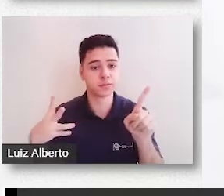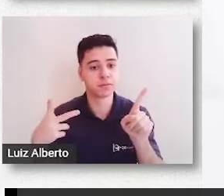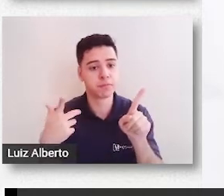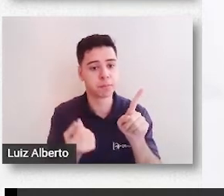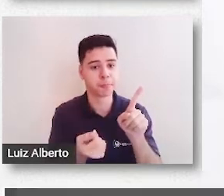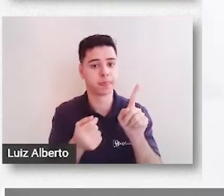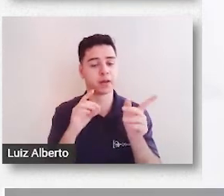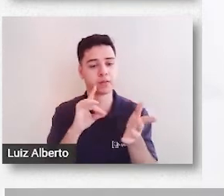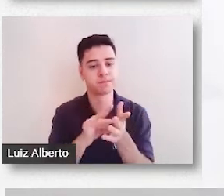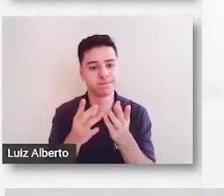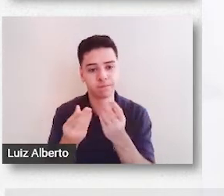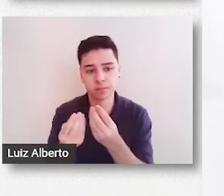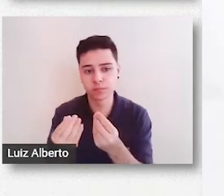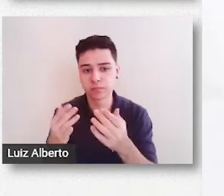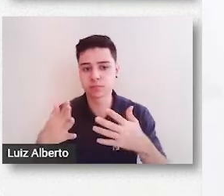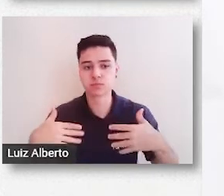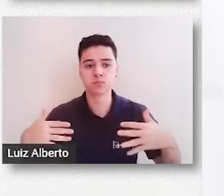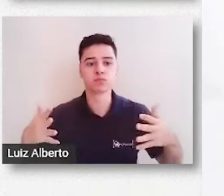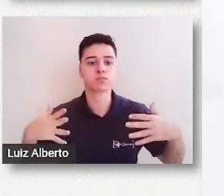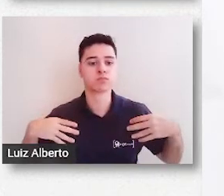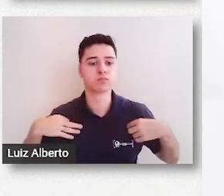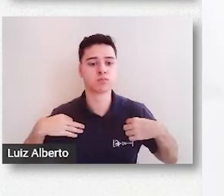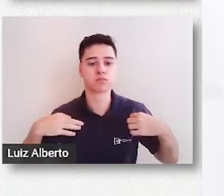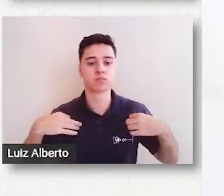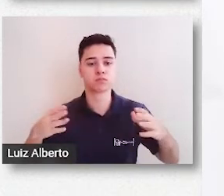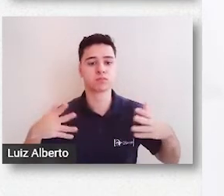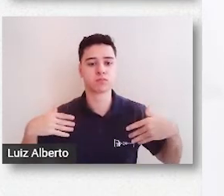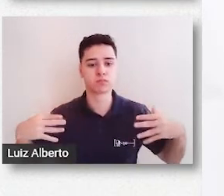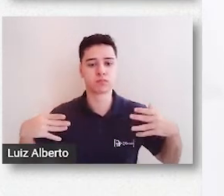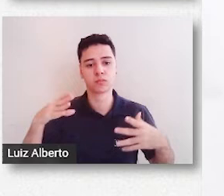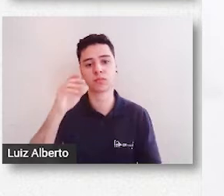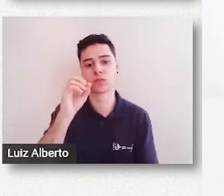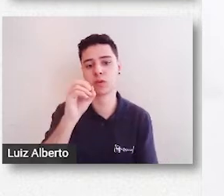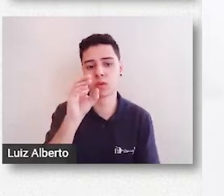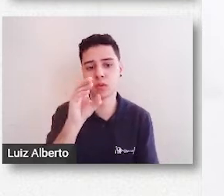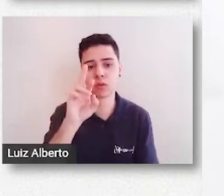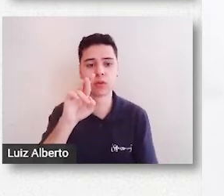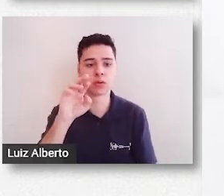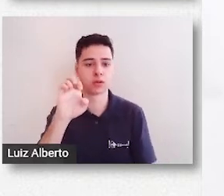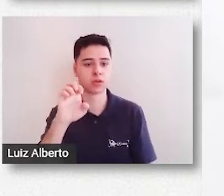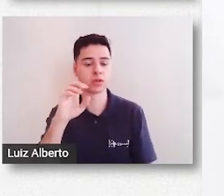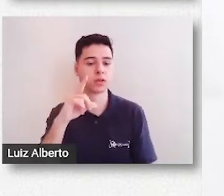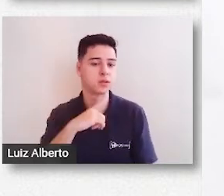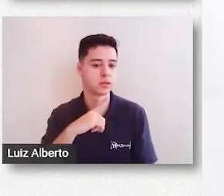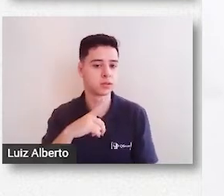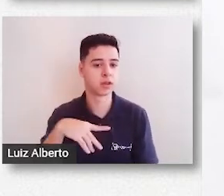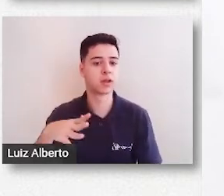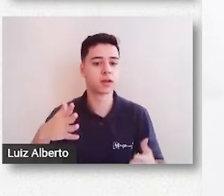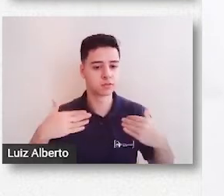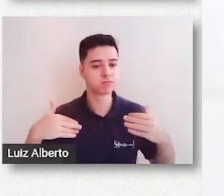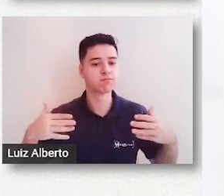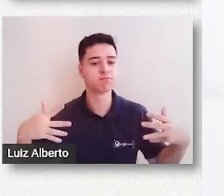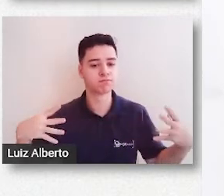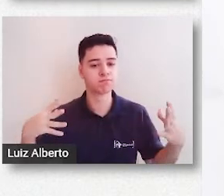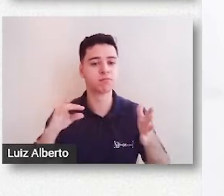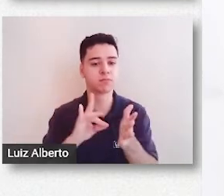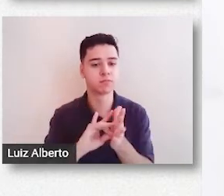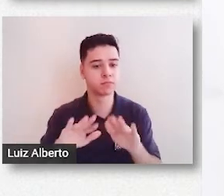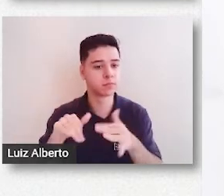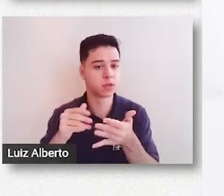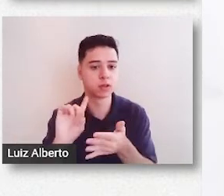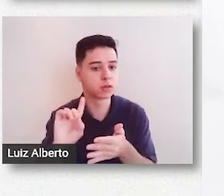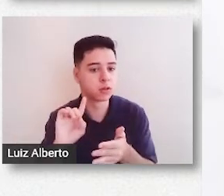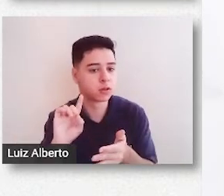muito também com a movimentação do manto, né, desse manto ocre. Então, a gente vê que tem uma movimentação. Né? Ao vivo, então, a peça a gente tem